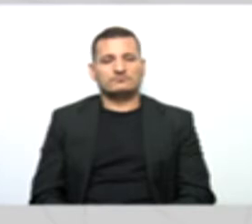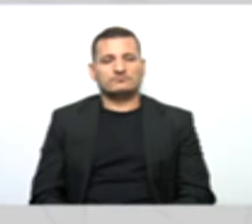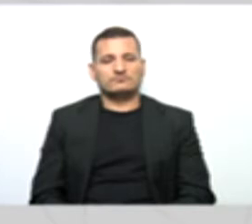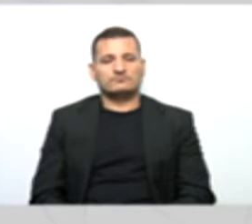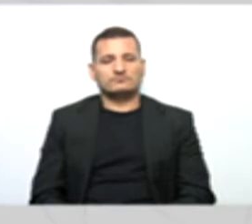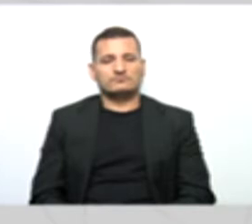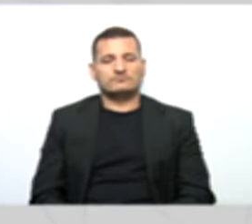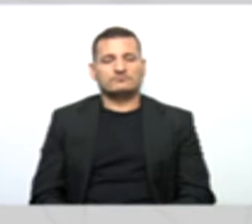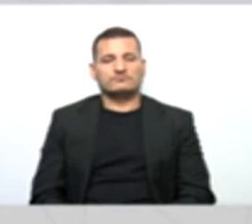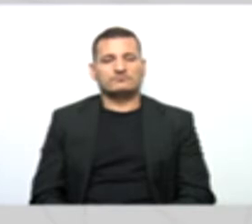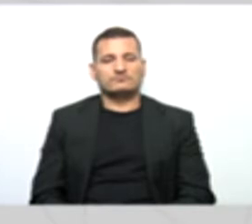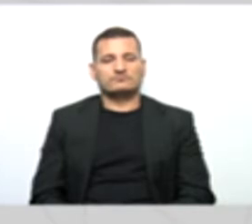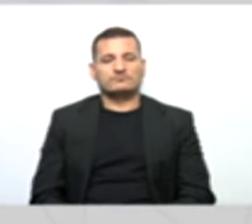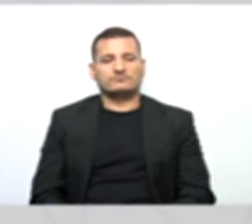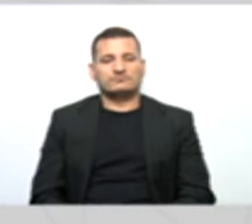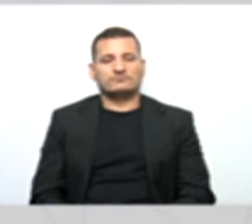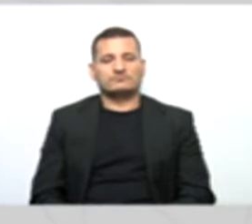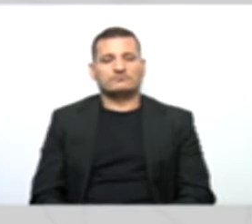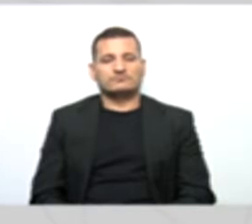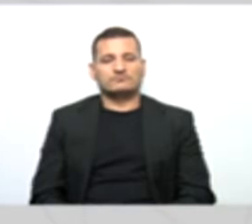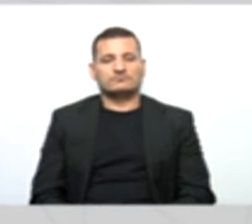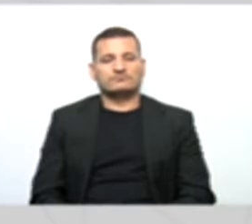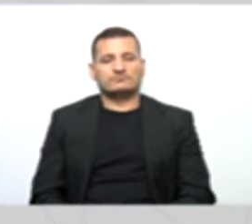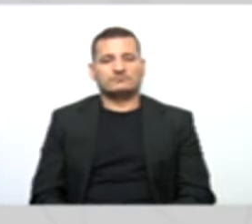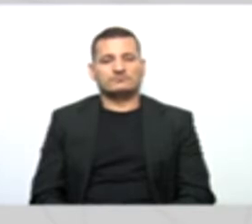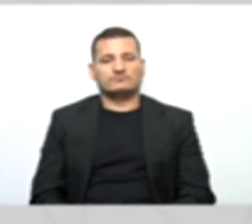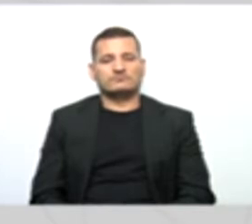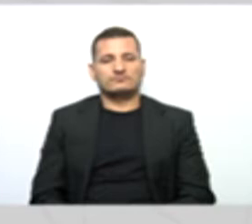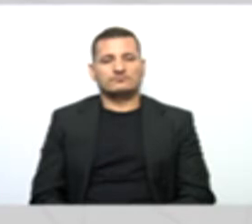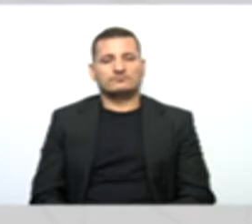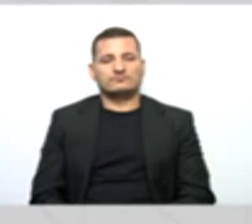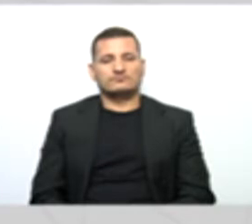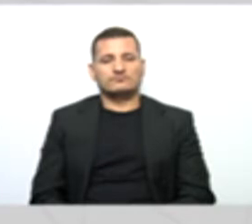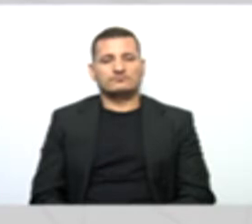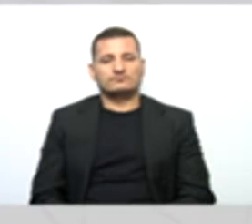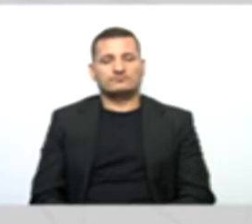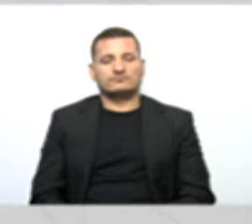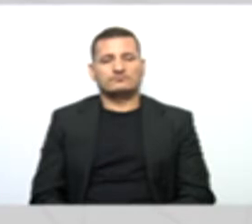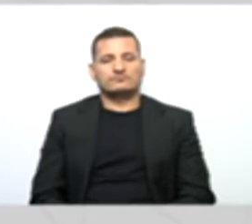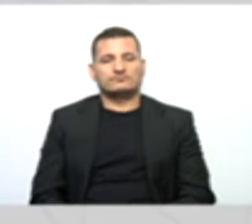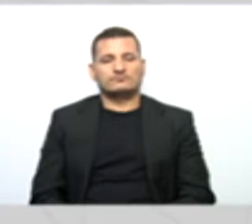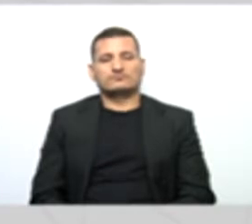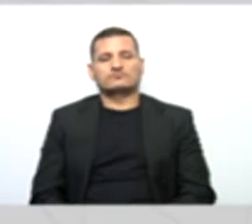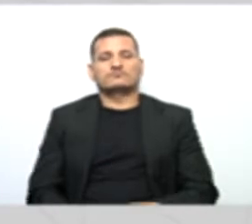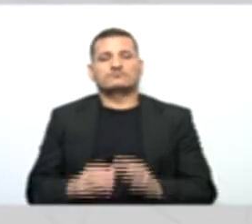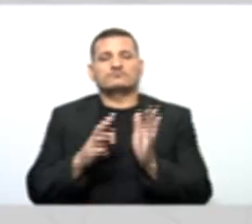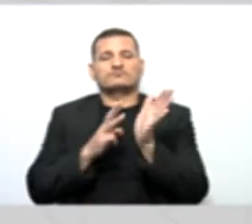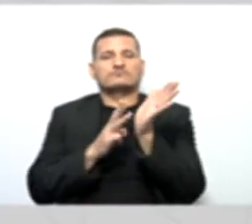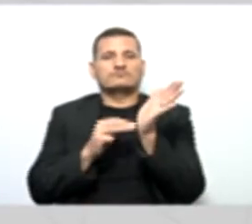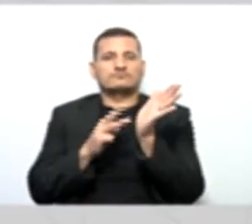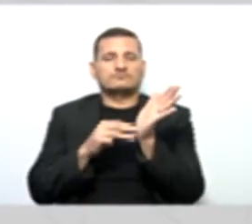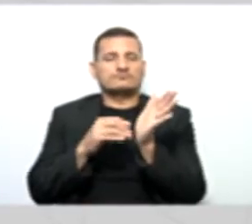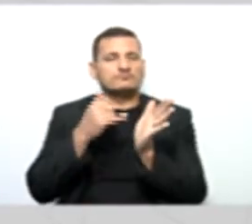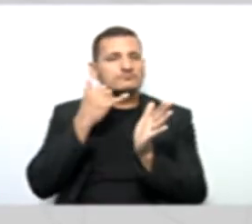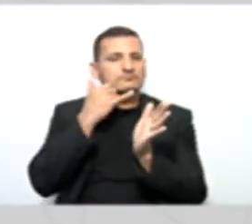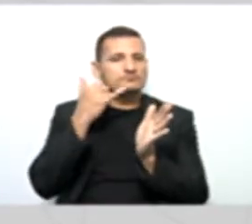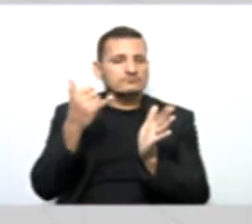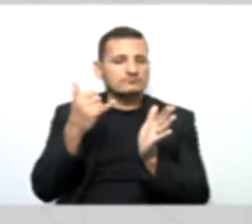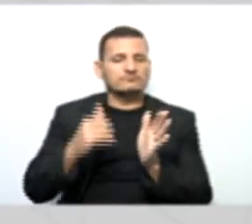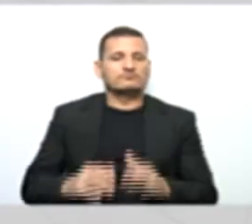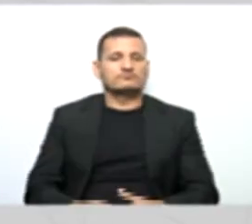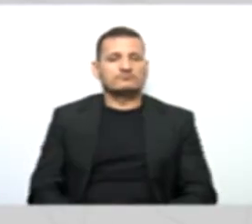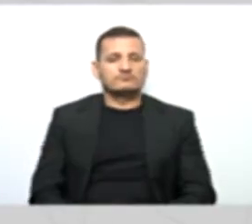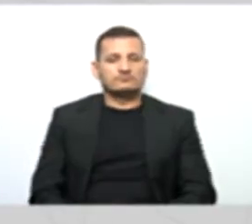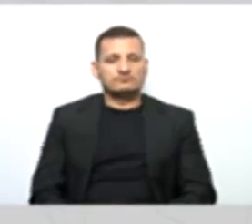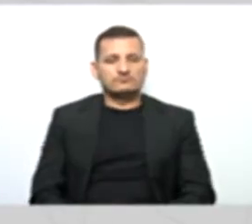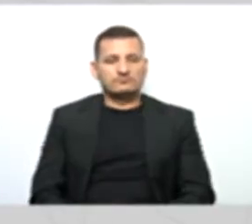iria colocar desligando. Como seria o método de classe realizar chamada? Você iria mudar o